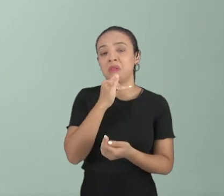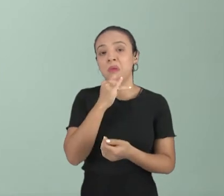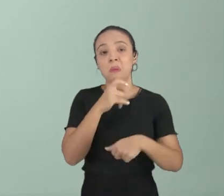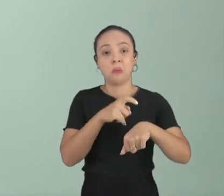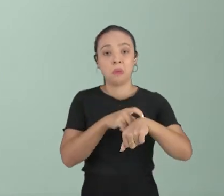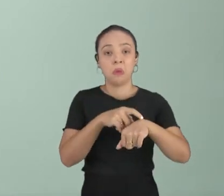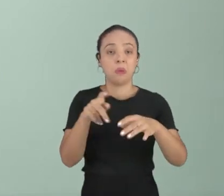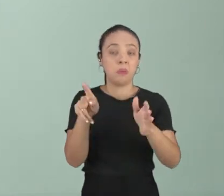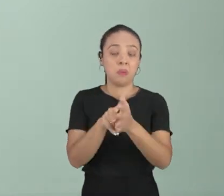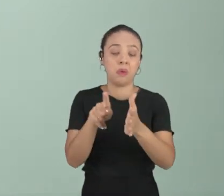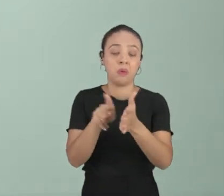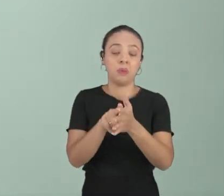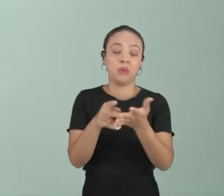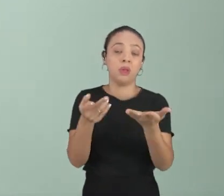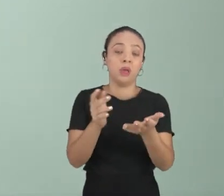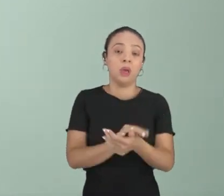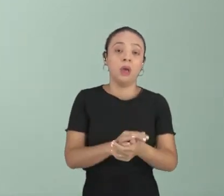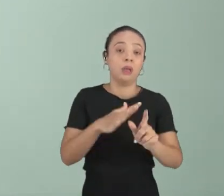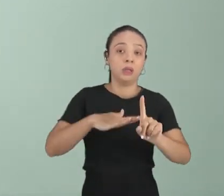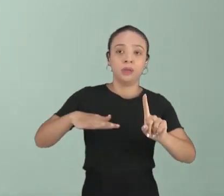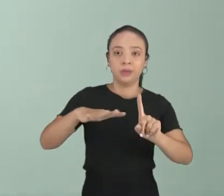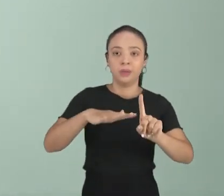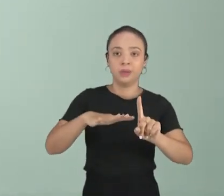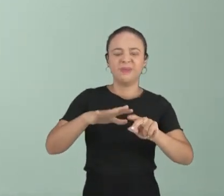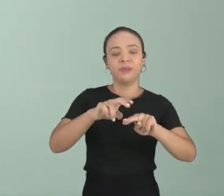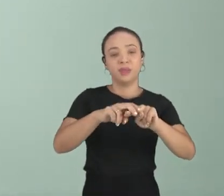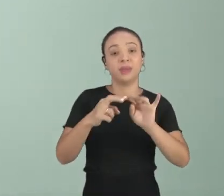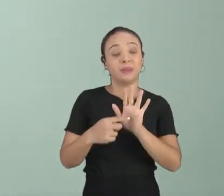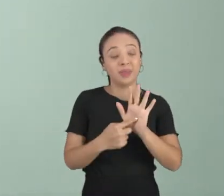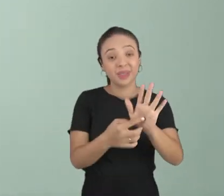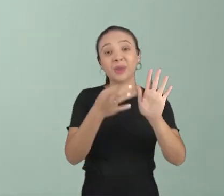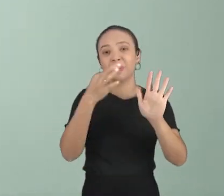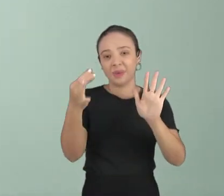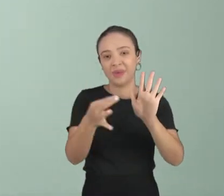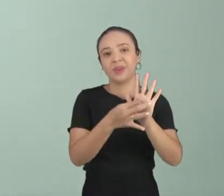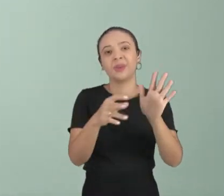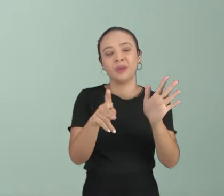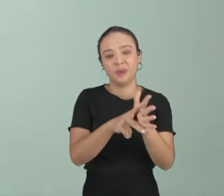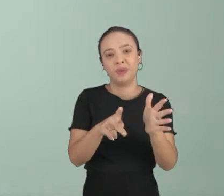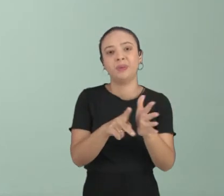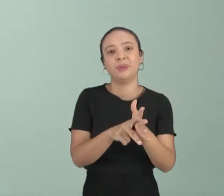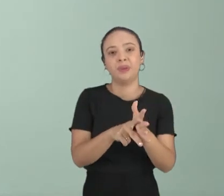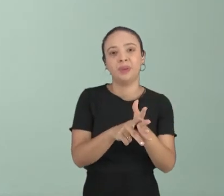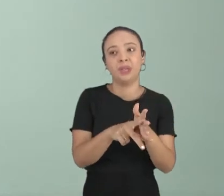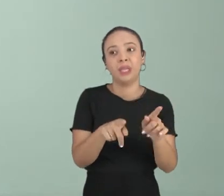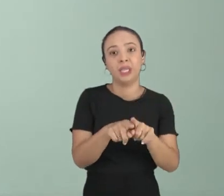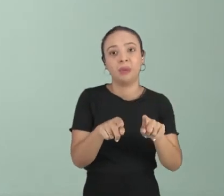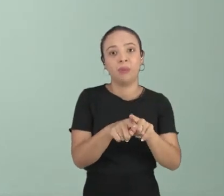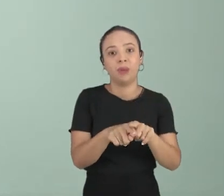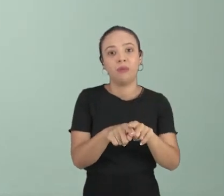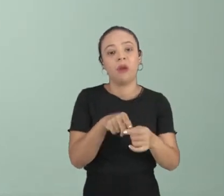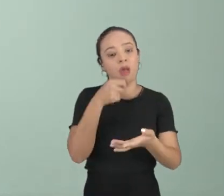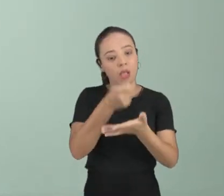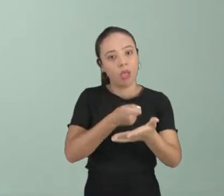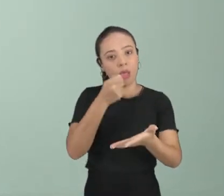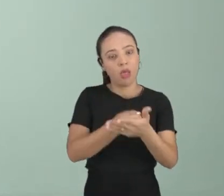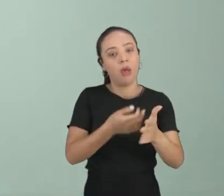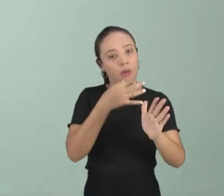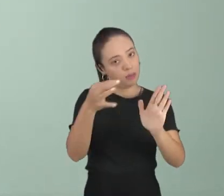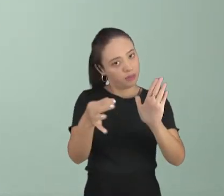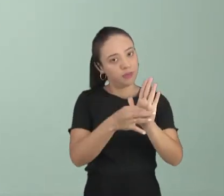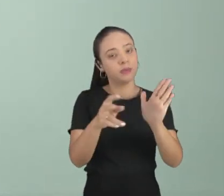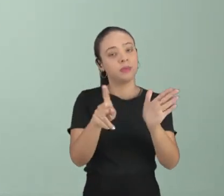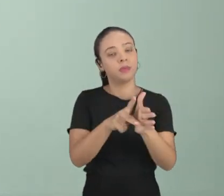sociedade. Então, ele vai trazer a opinião, ele vai trazer uma tese, vai defender um ponto de vista,